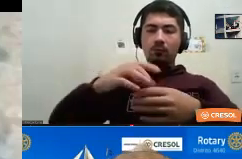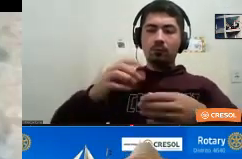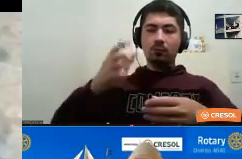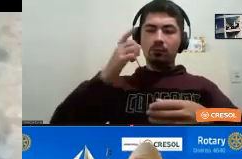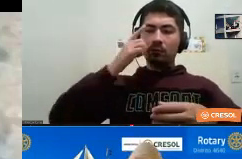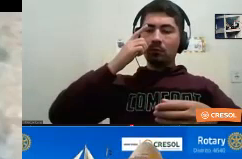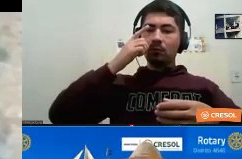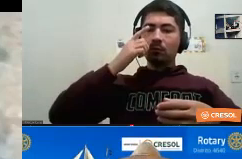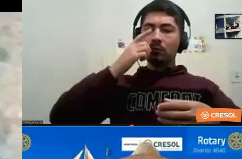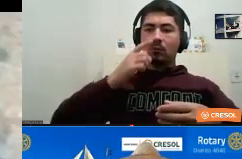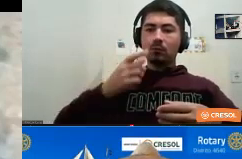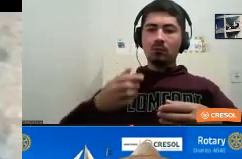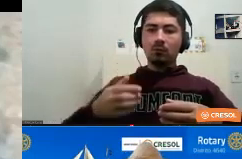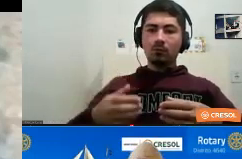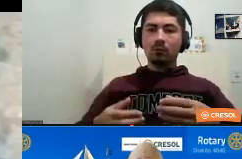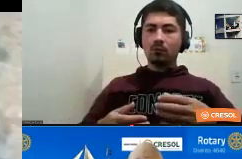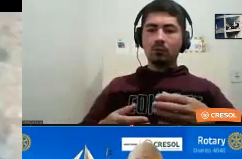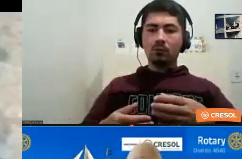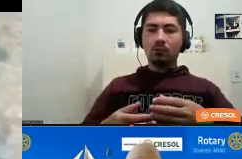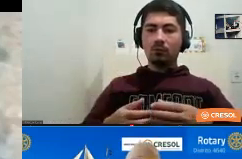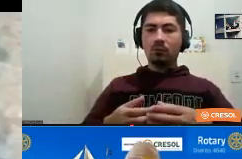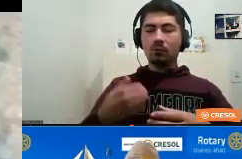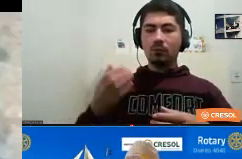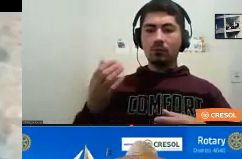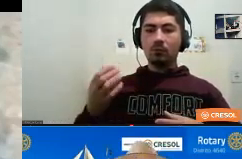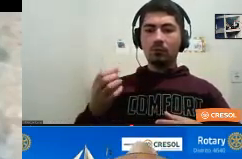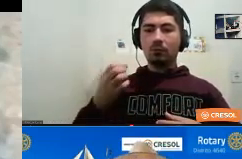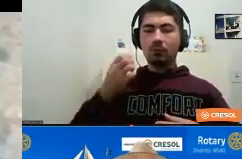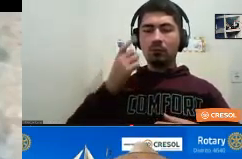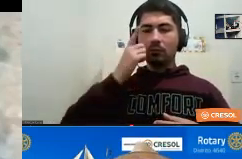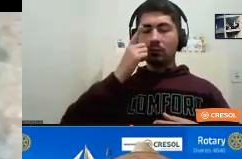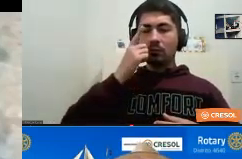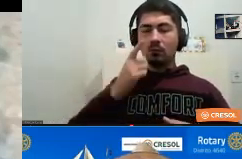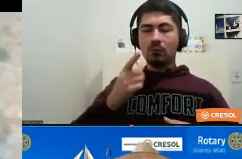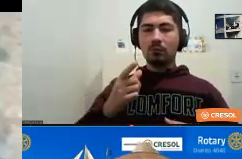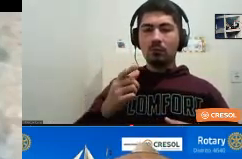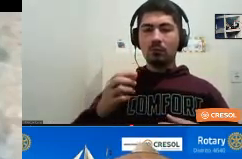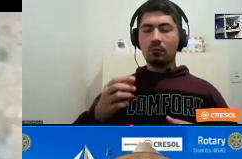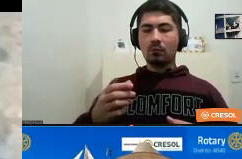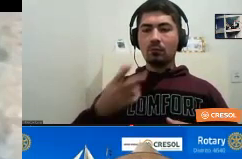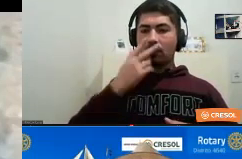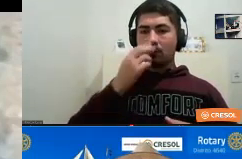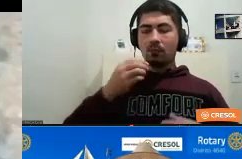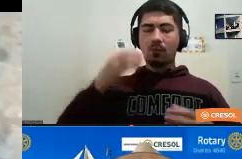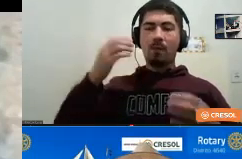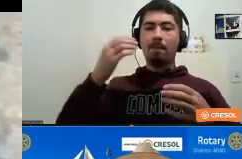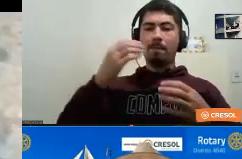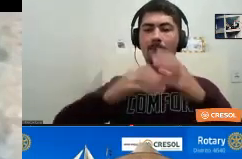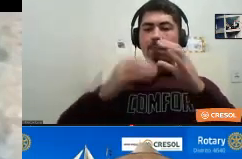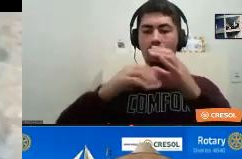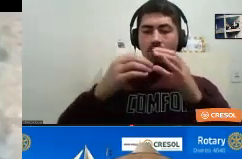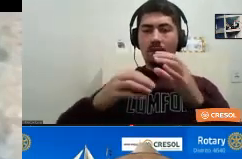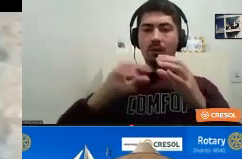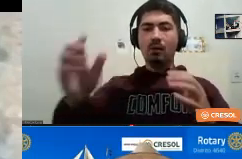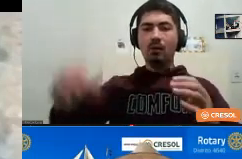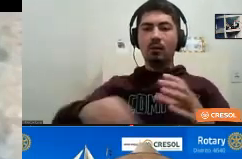do Citibank, montei minha empresa, está com 32 anos desde que eu montei essa empresa, chama-se Nikon, eu sou a 5ª